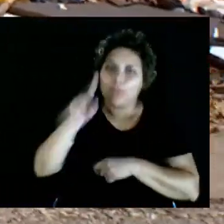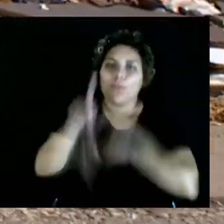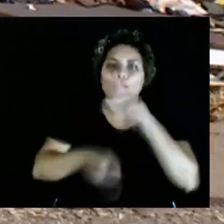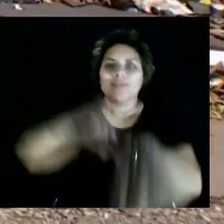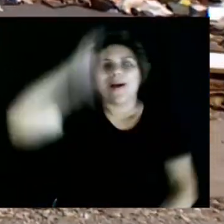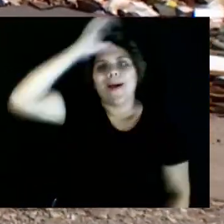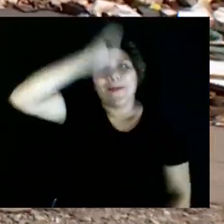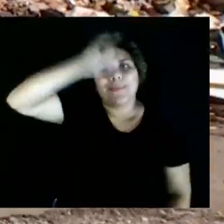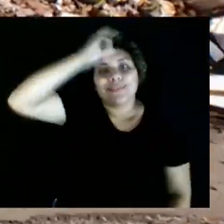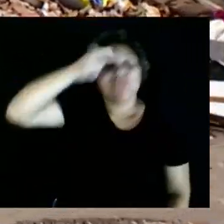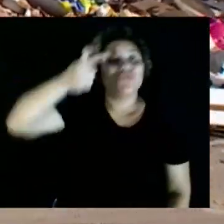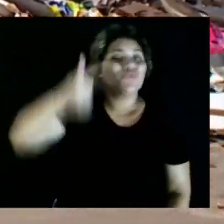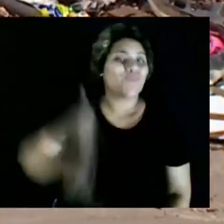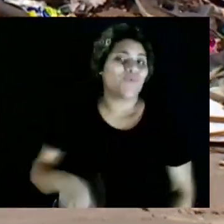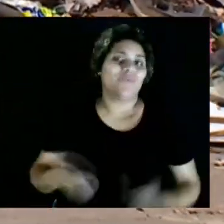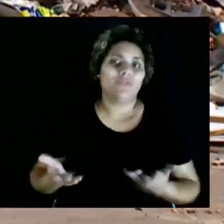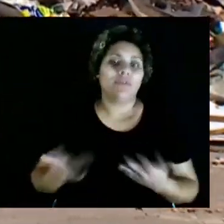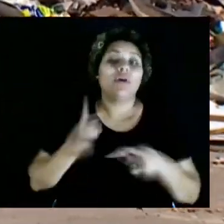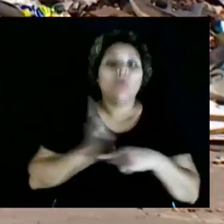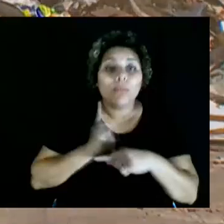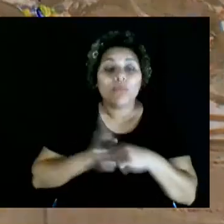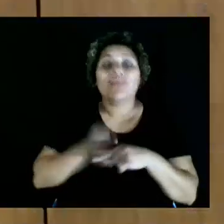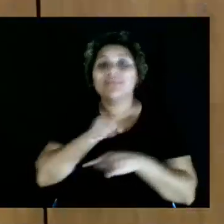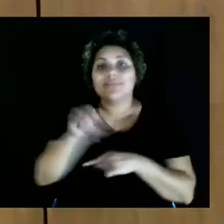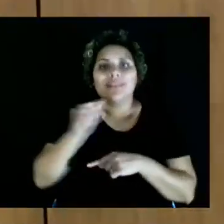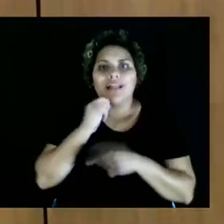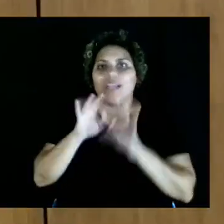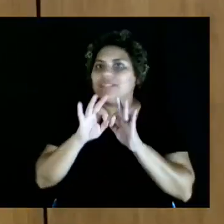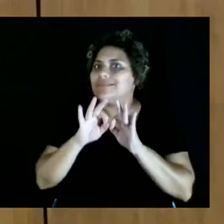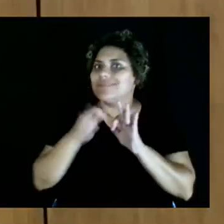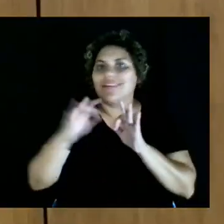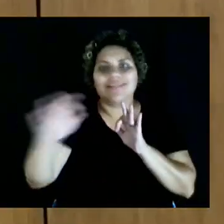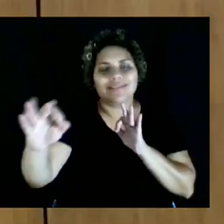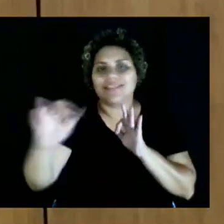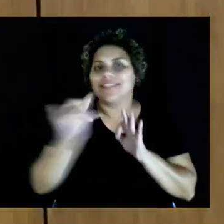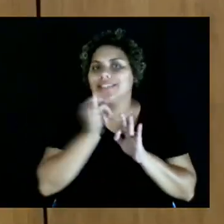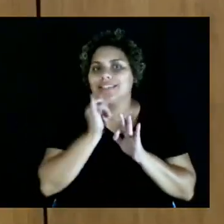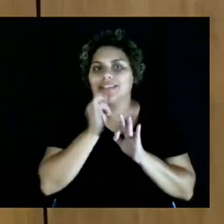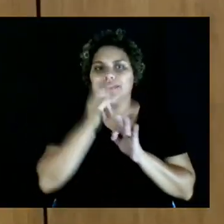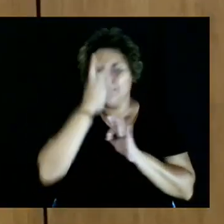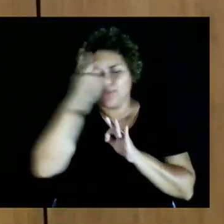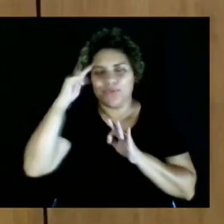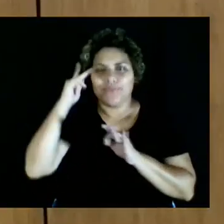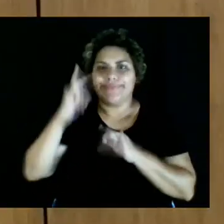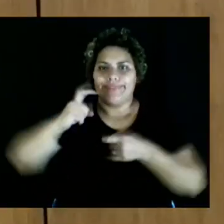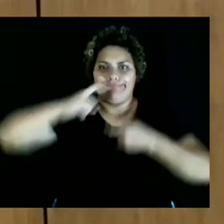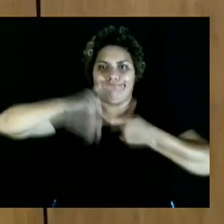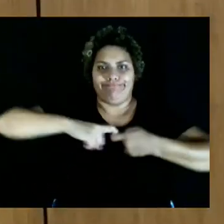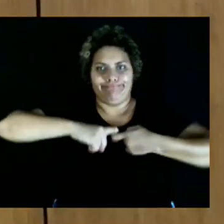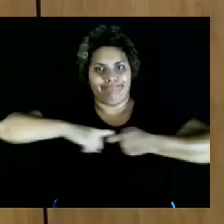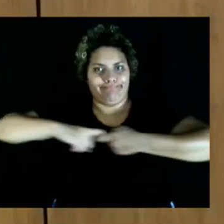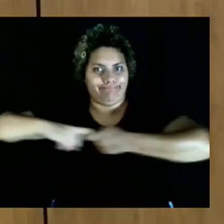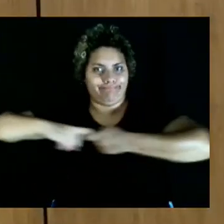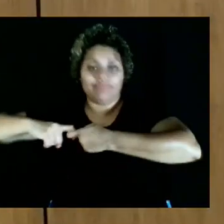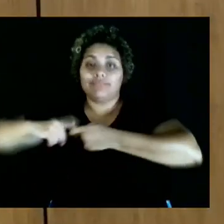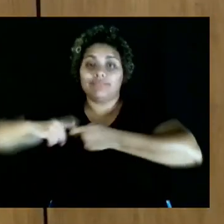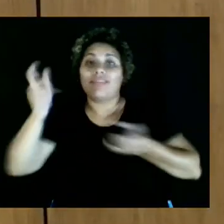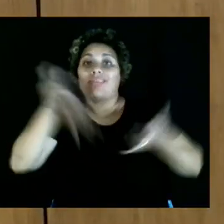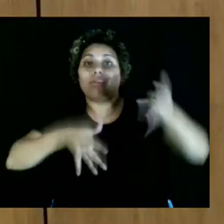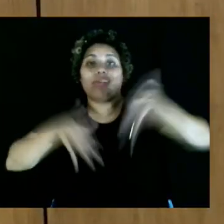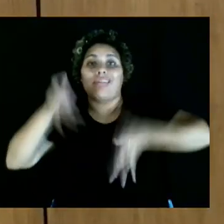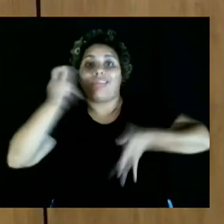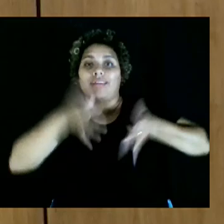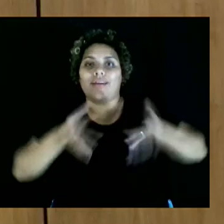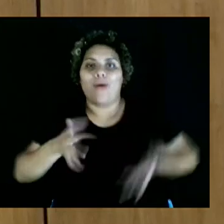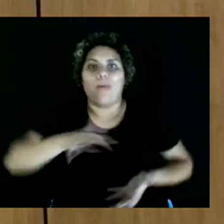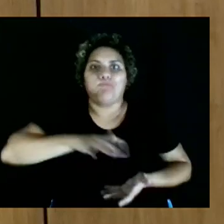grande, ele vai acabar pagando para uma pessoa com uma carretinha ou um outro veículo para poder retirar, e aí fica à